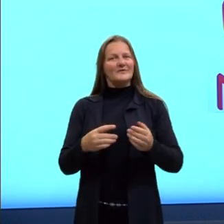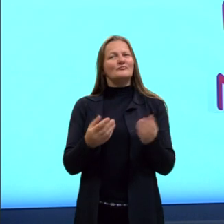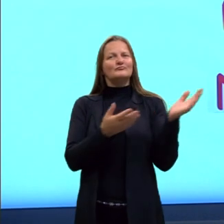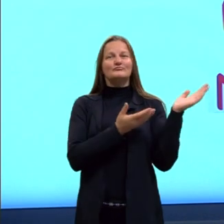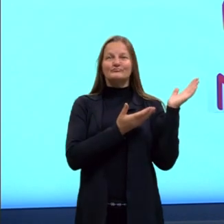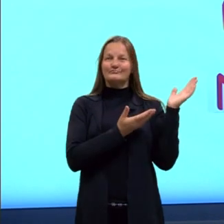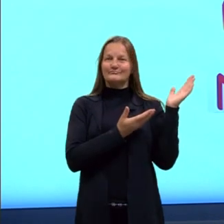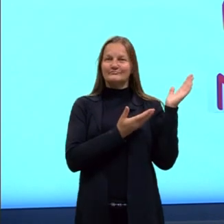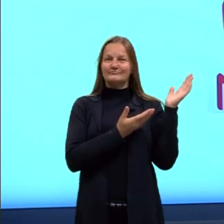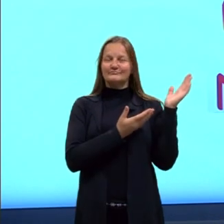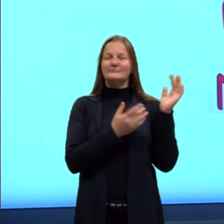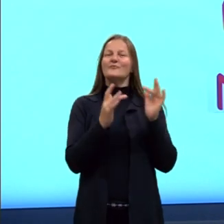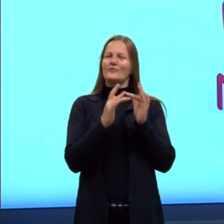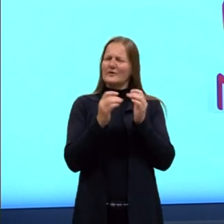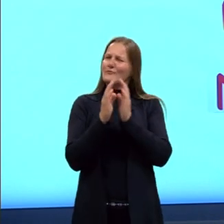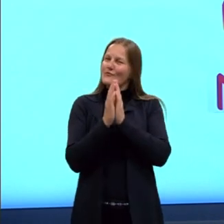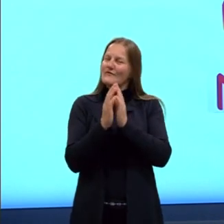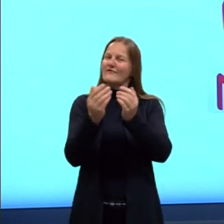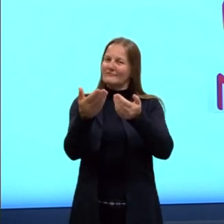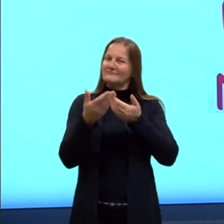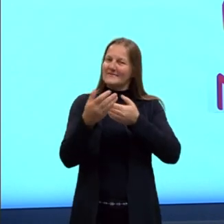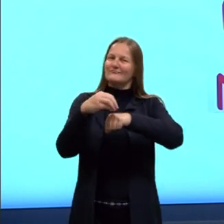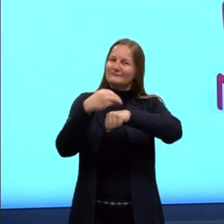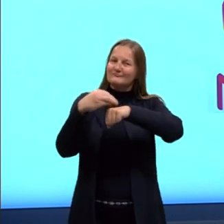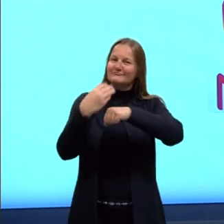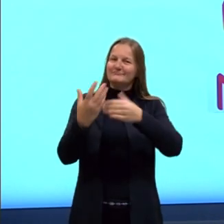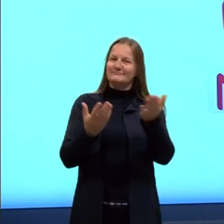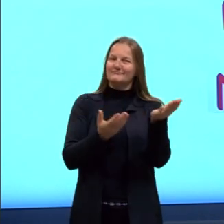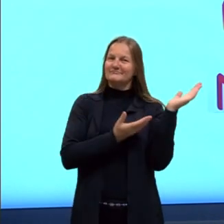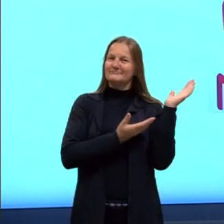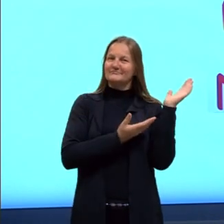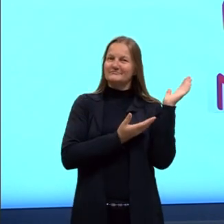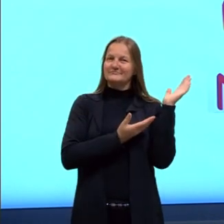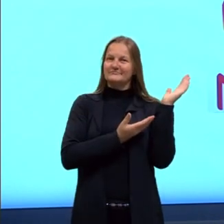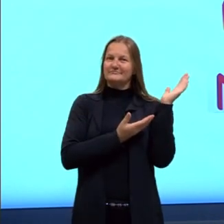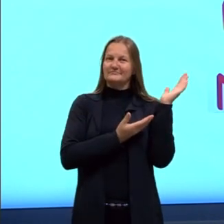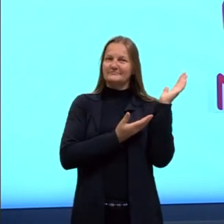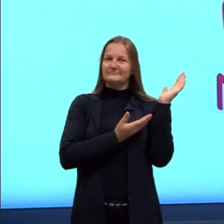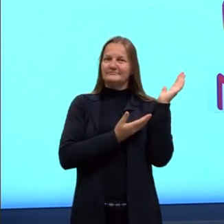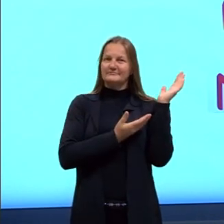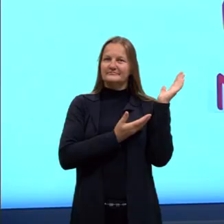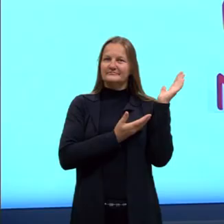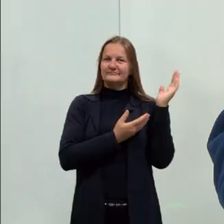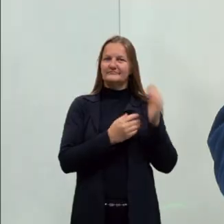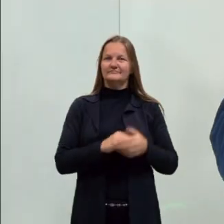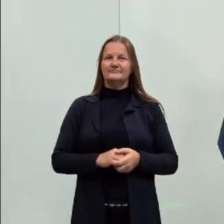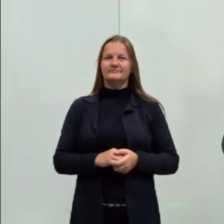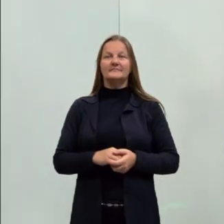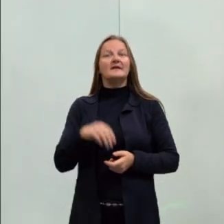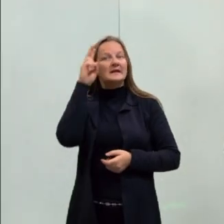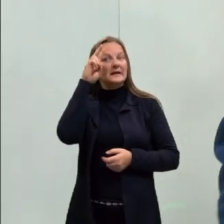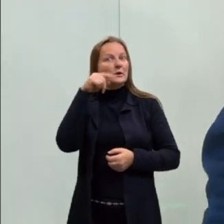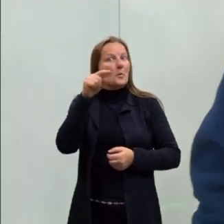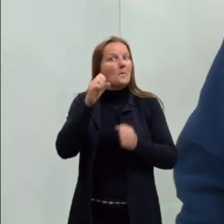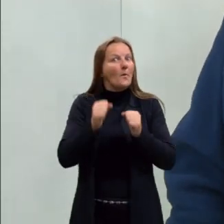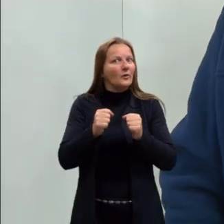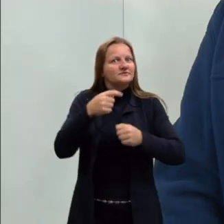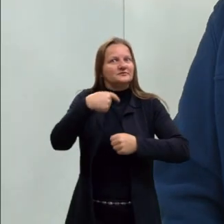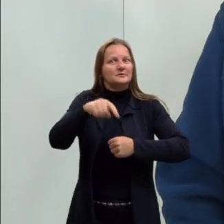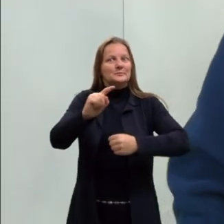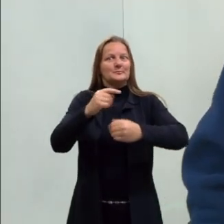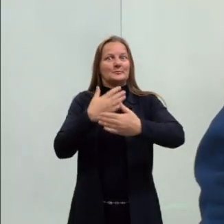aqui os nossos contatos né os contatos gerais dos professores também comprei nem e o meu contato lembra não vai